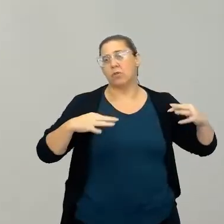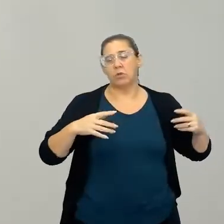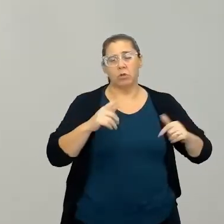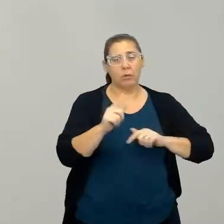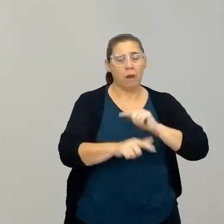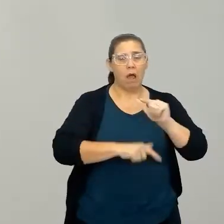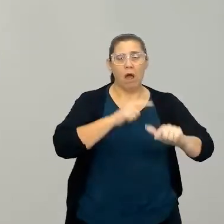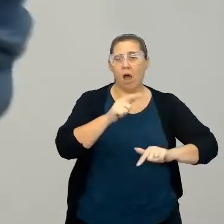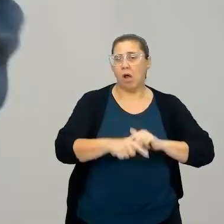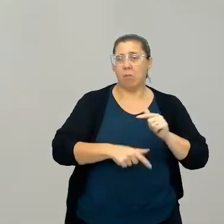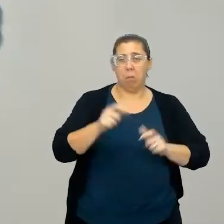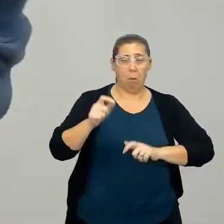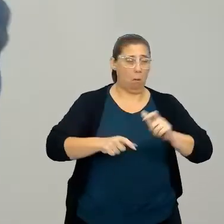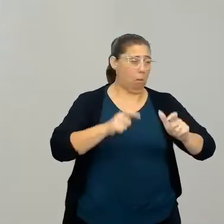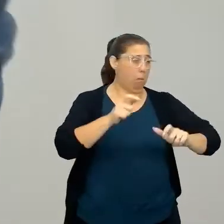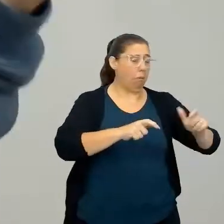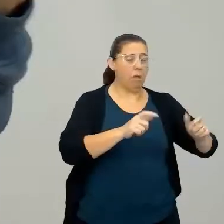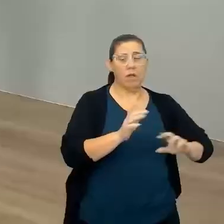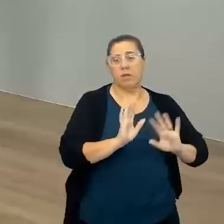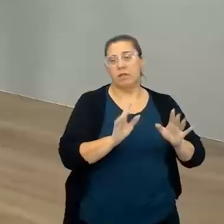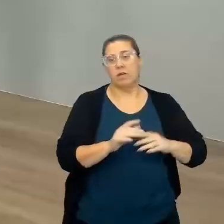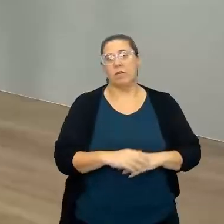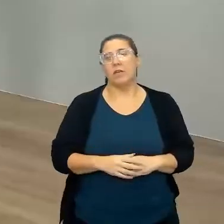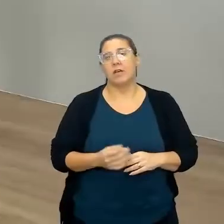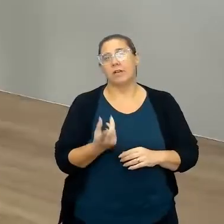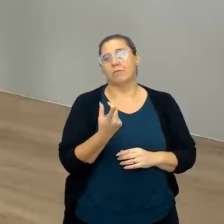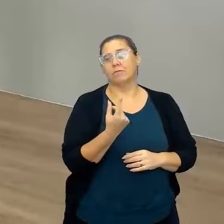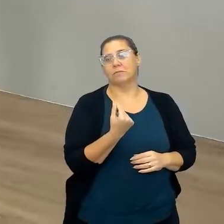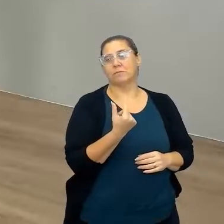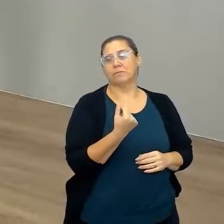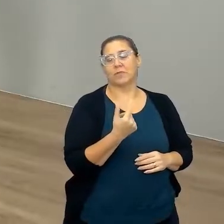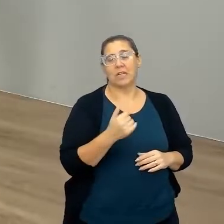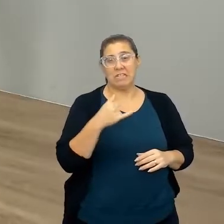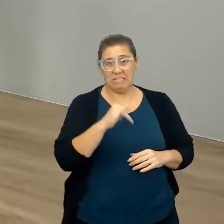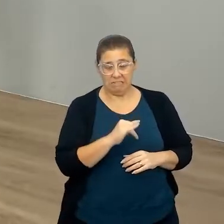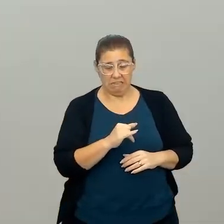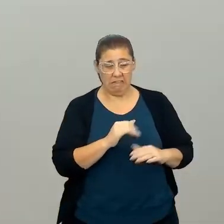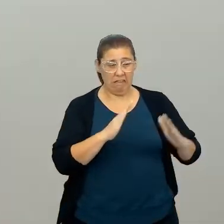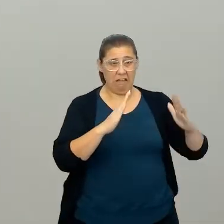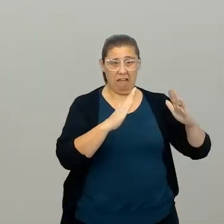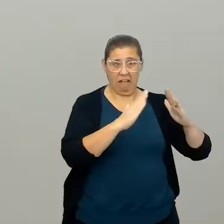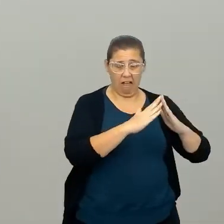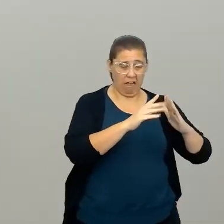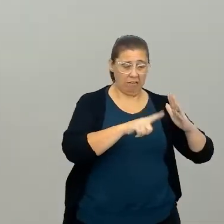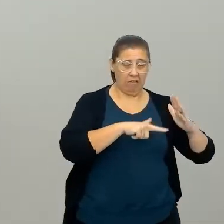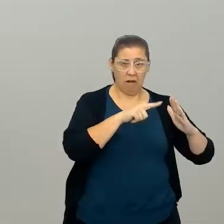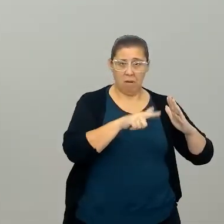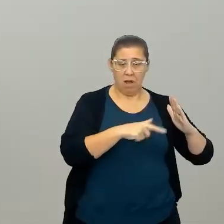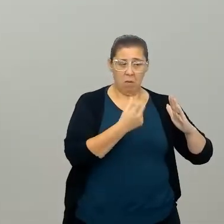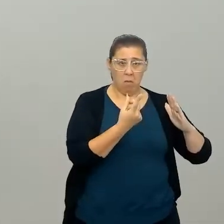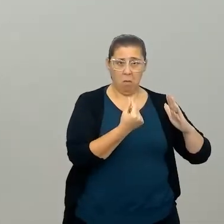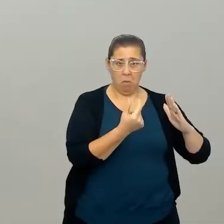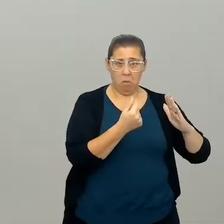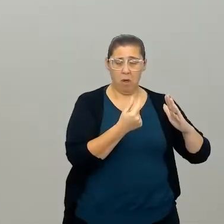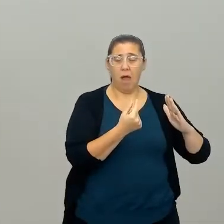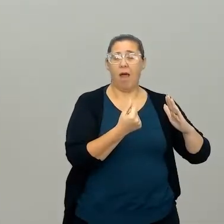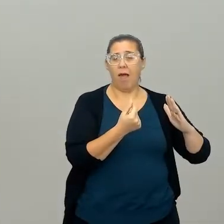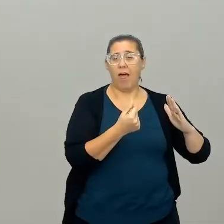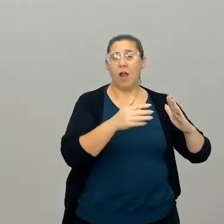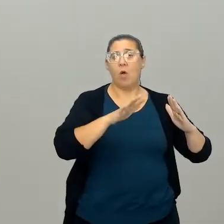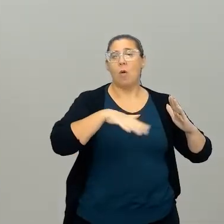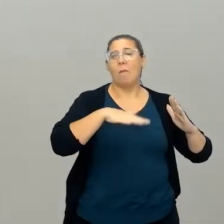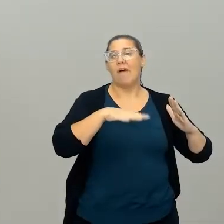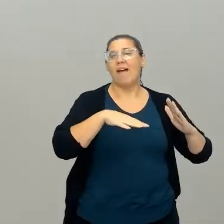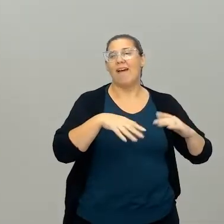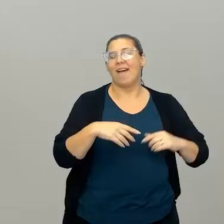vapor, né? Na verdade, você vai gastar muito menos com espaço físico, com a manutenção do espaço físico. É o